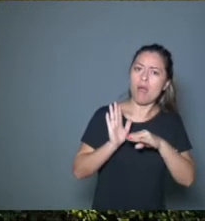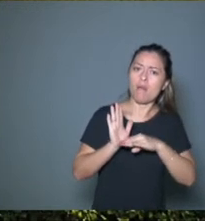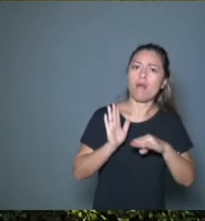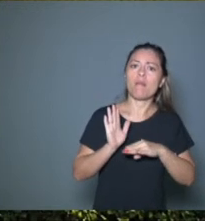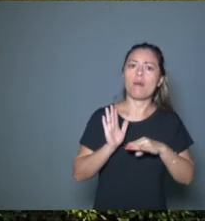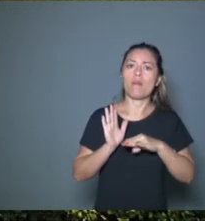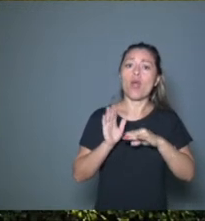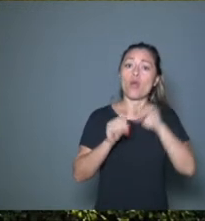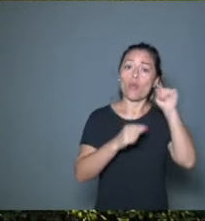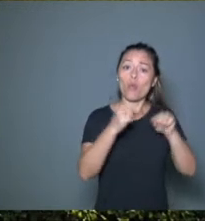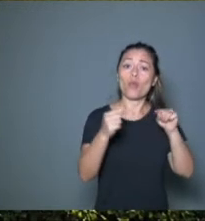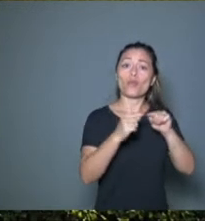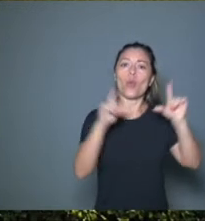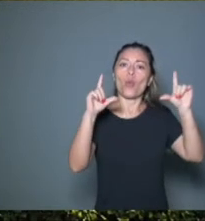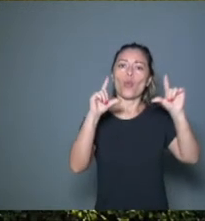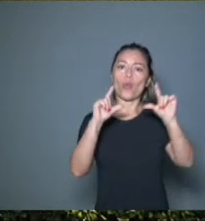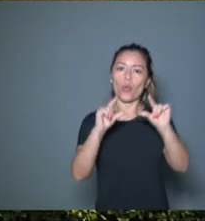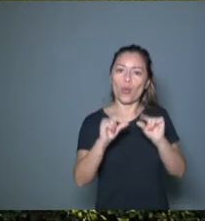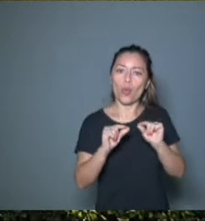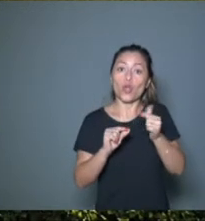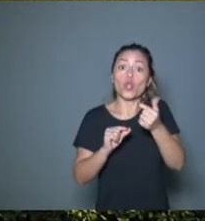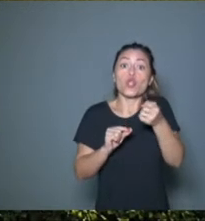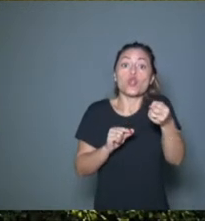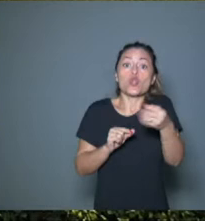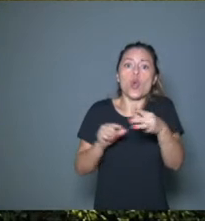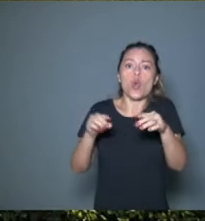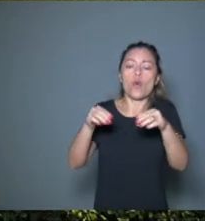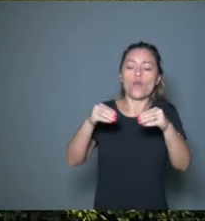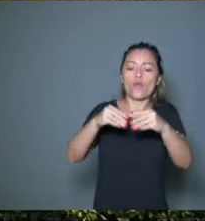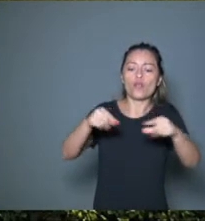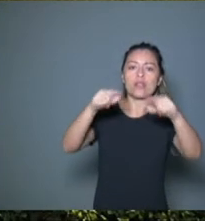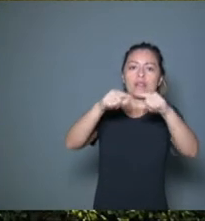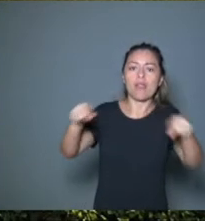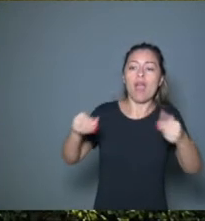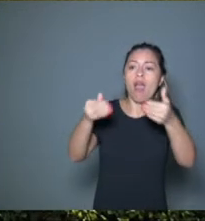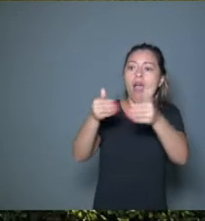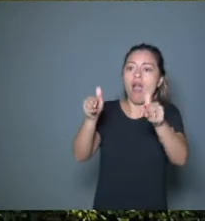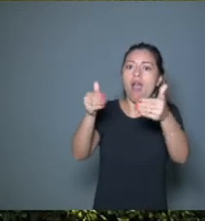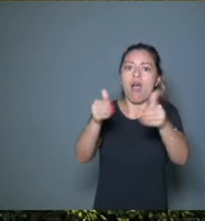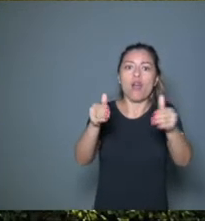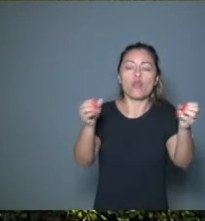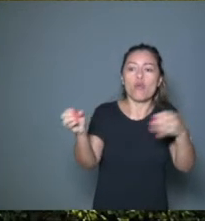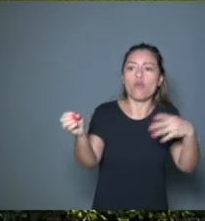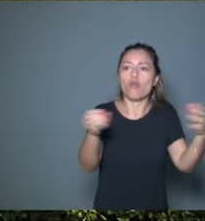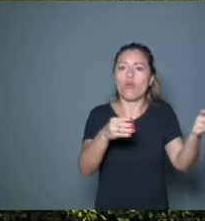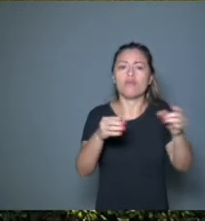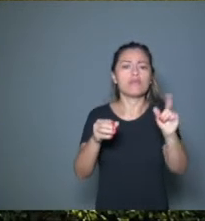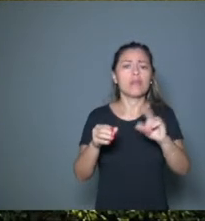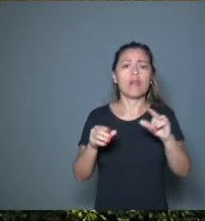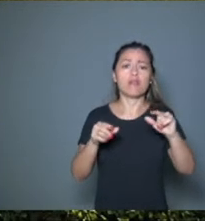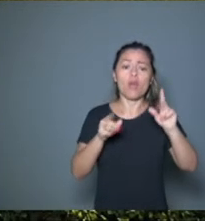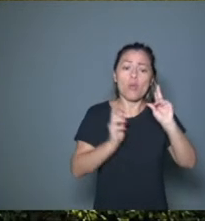para redução. Além de não abrir mais áreas, também utilizar as melhores práticas em